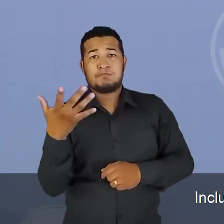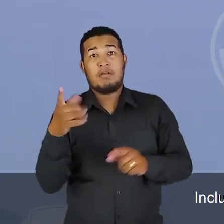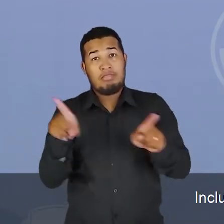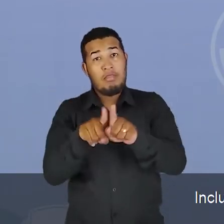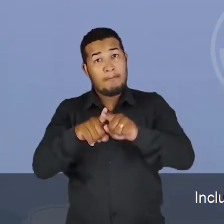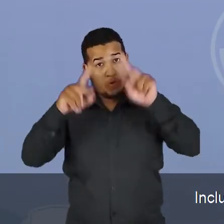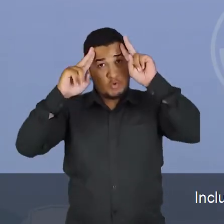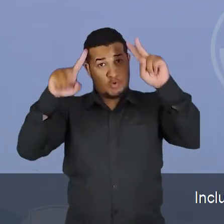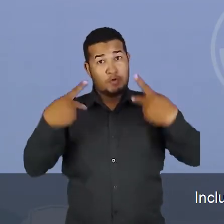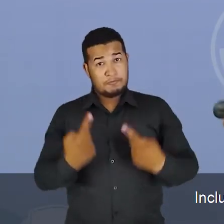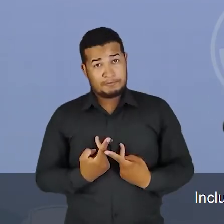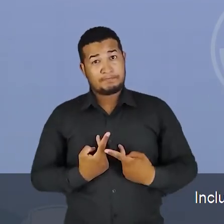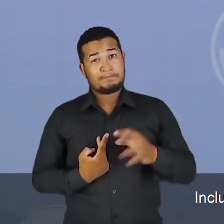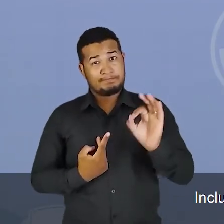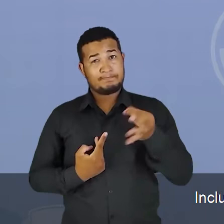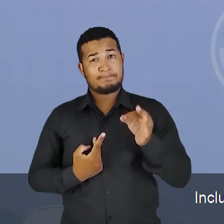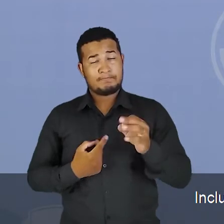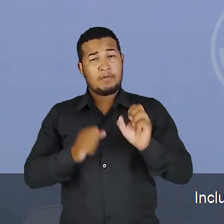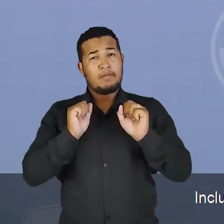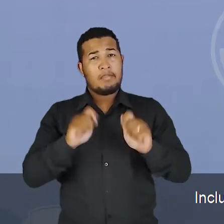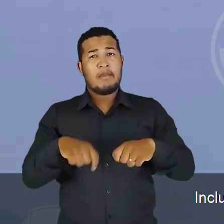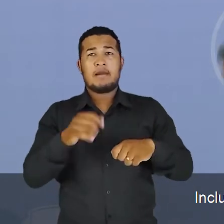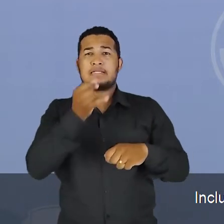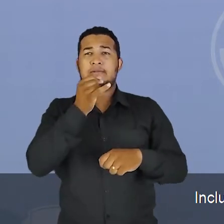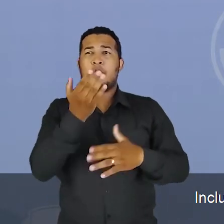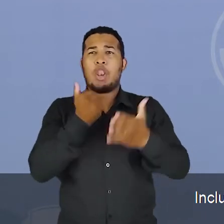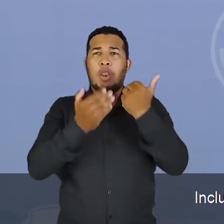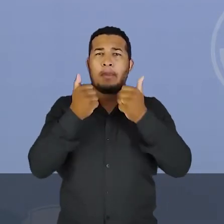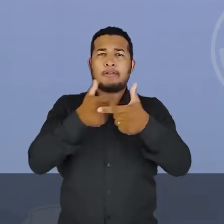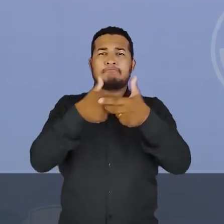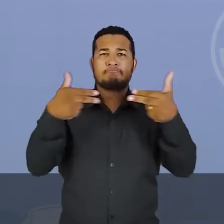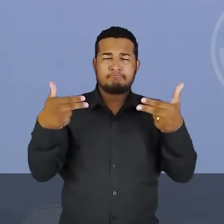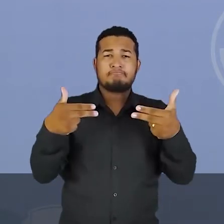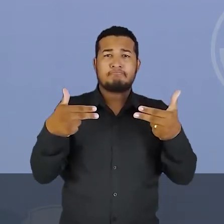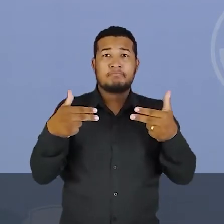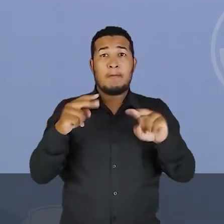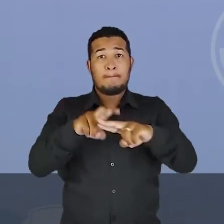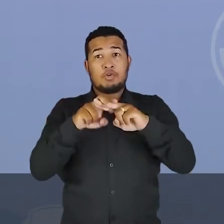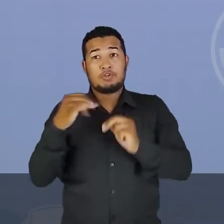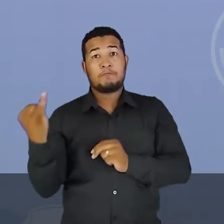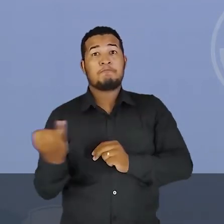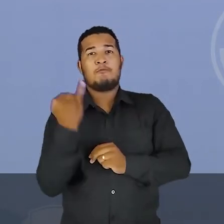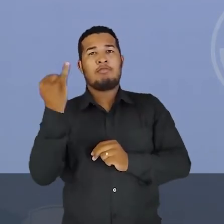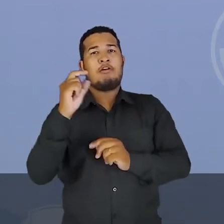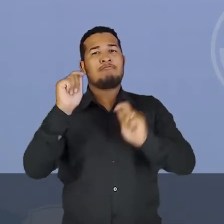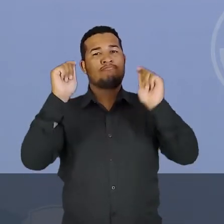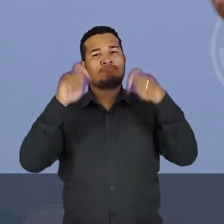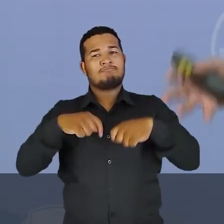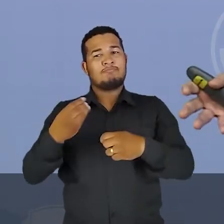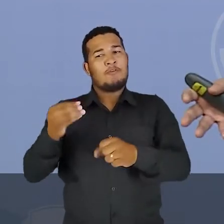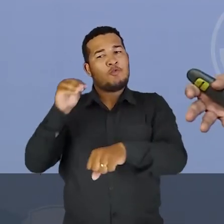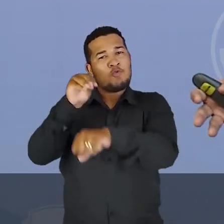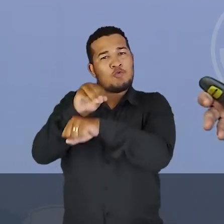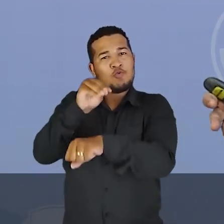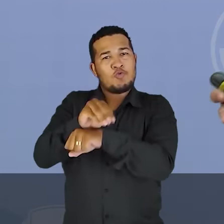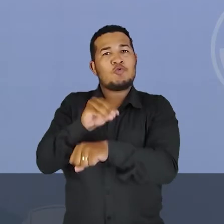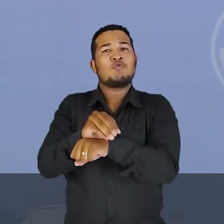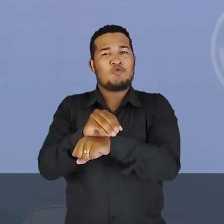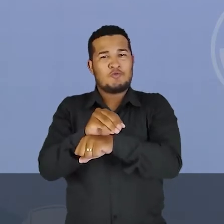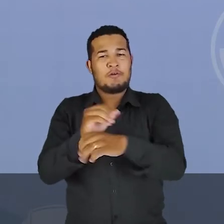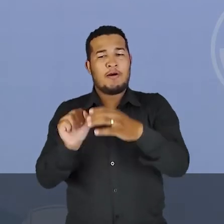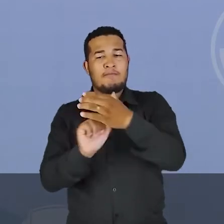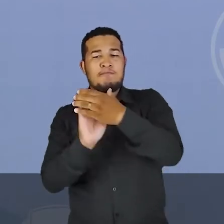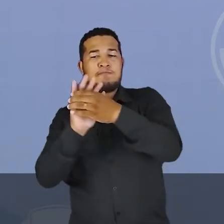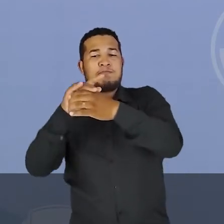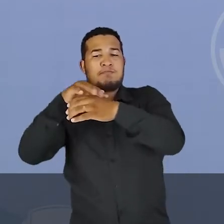ser humano, né? Tanto para a obtenção de alimentos quanto para a plantação. Então é muito importante que nós possamos preservar as nascentes para